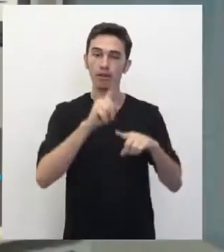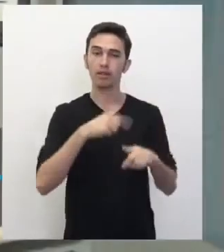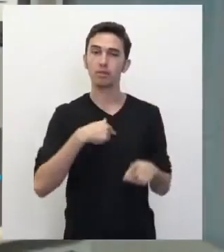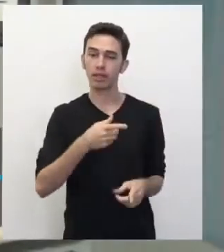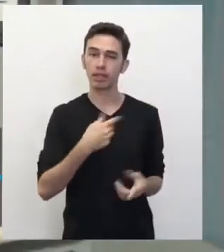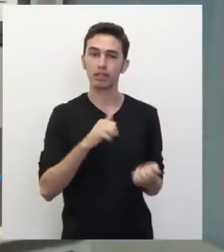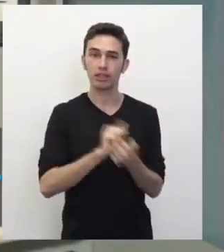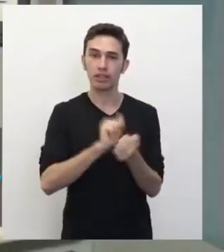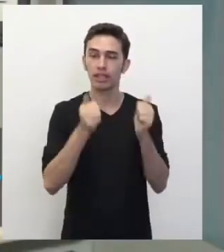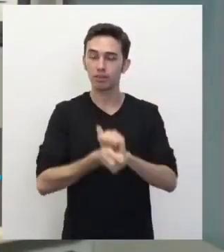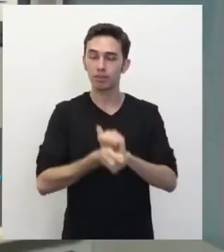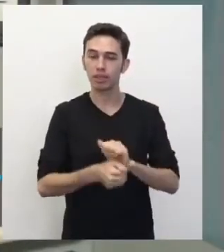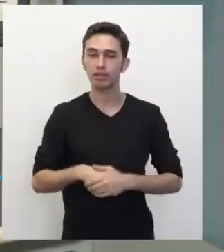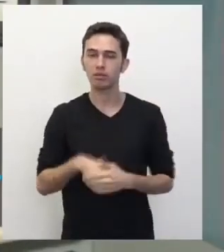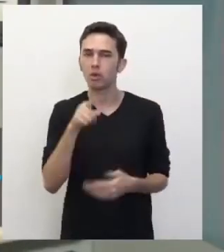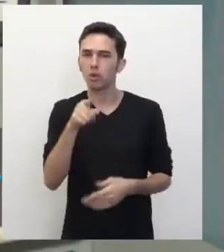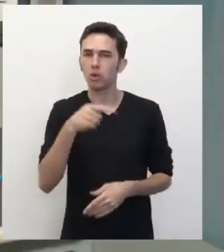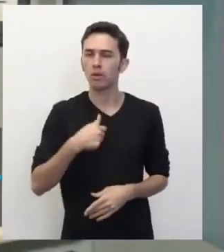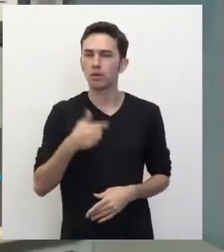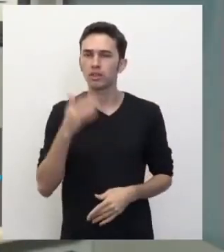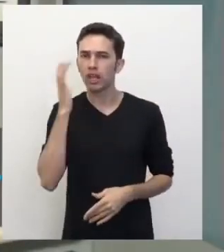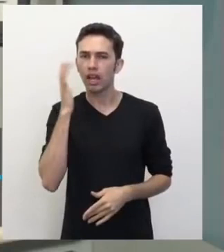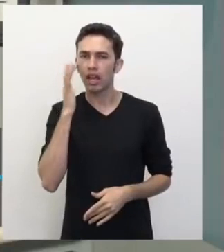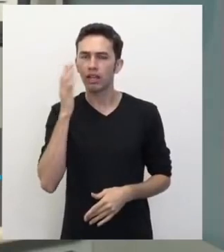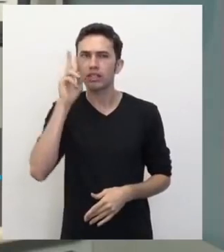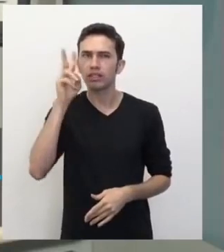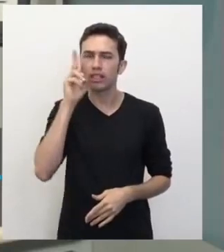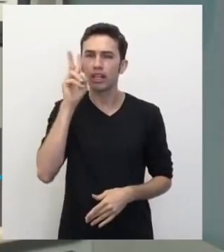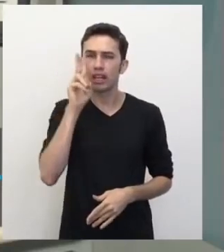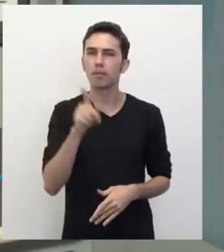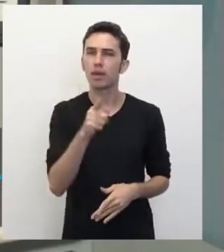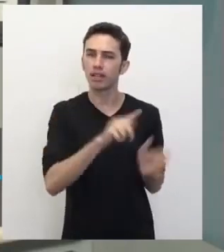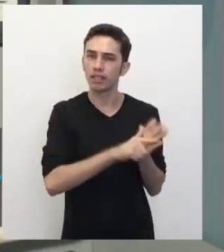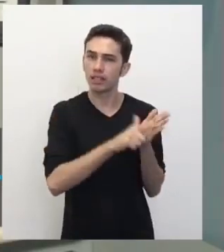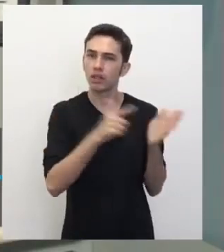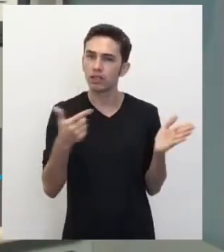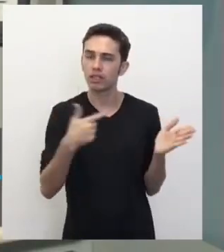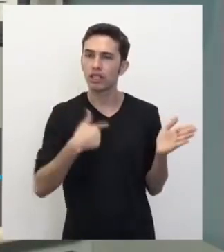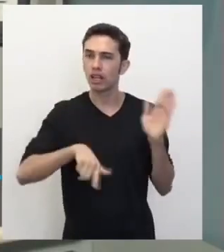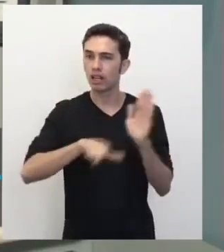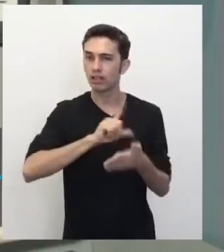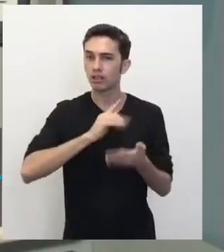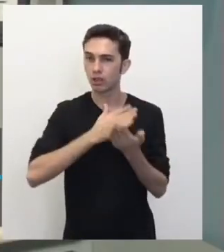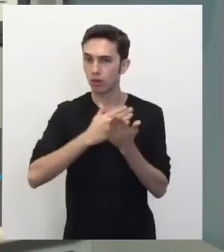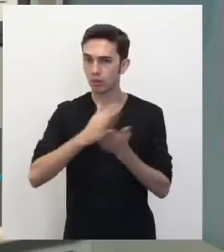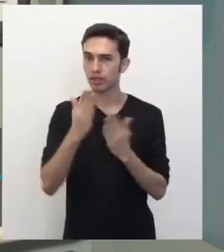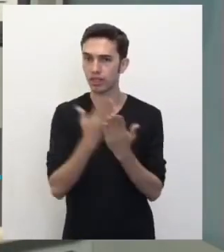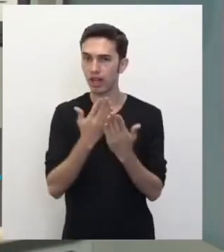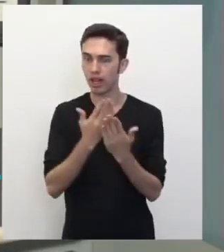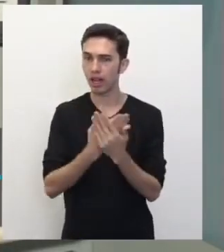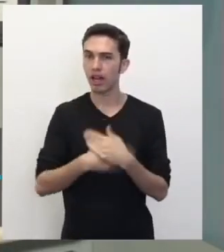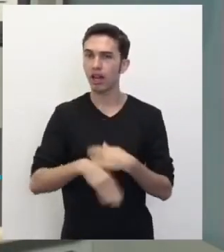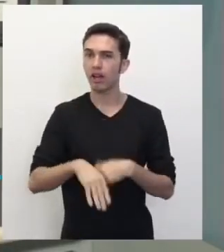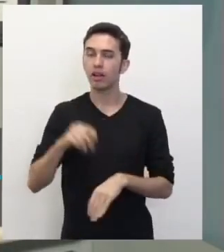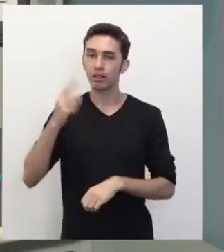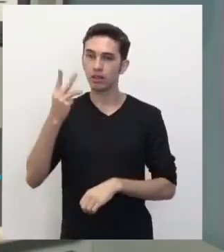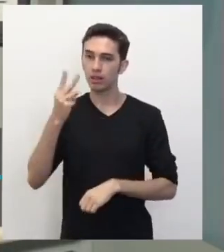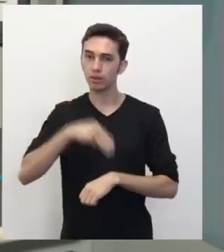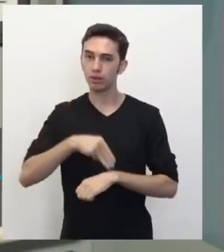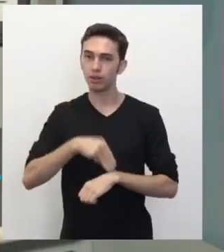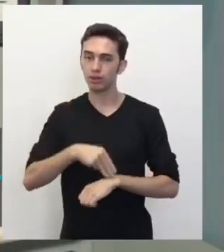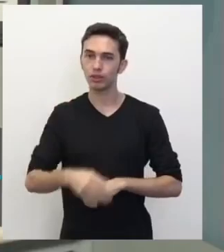aluno pontue pra gente o que ele lembra dessa notícia antes da gente começar a aula, tá bom? 2 minutinhos.